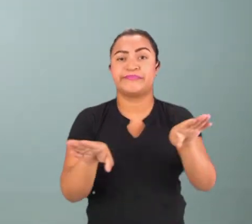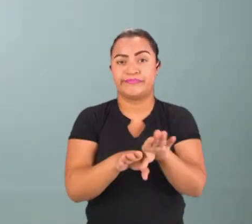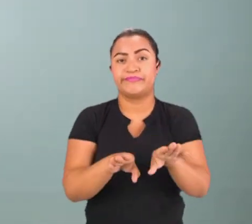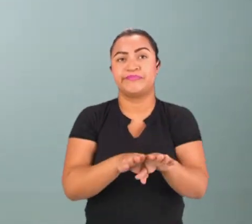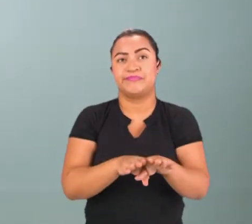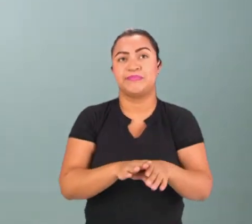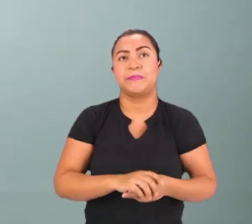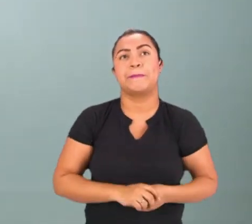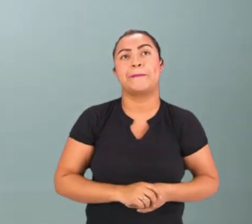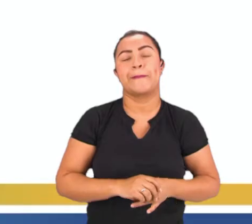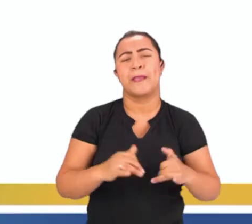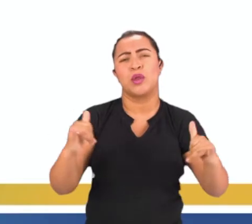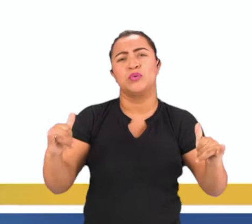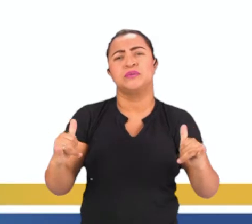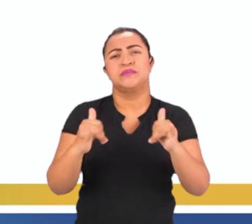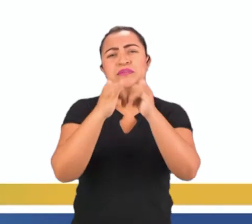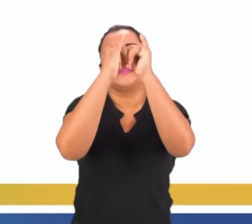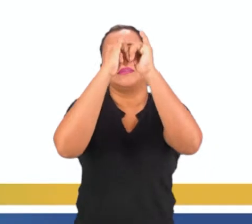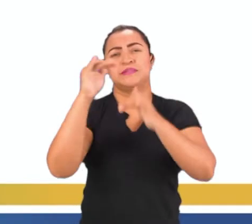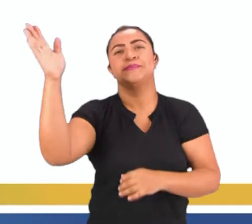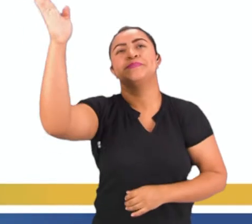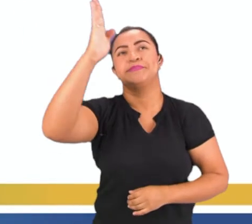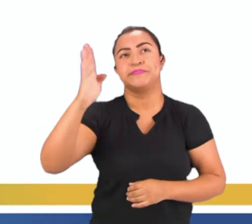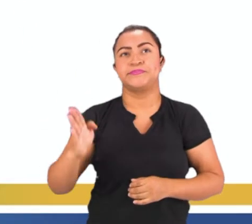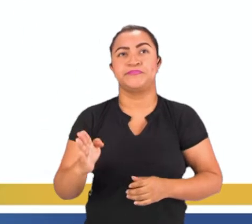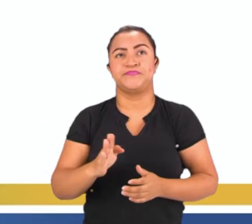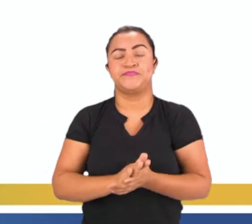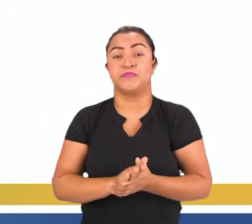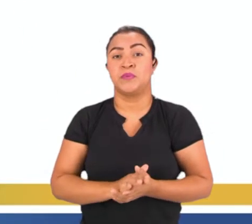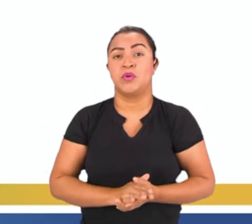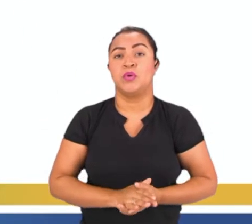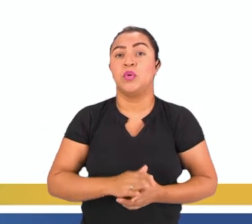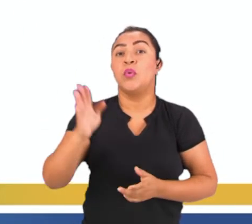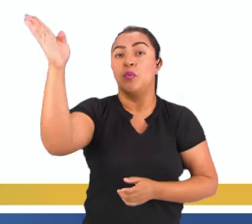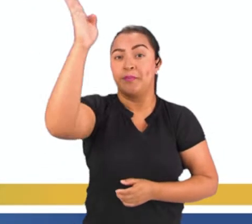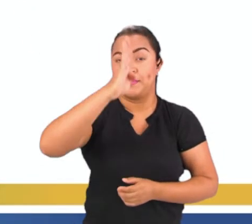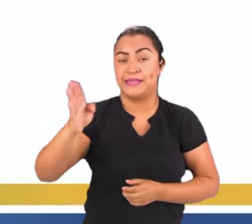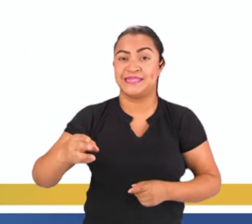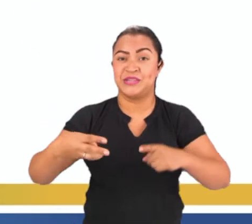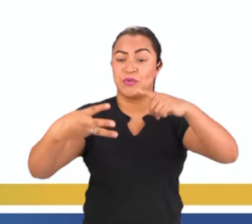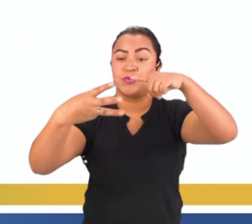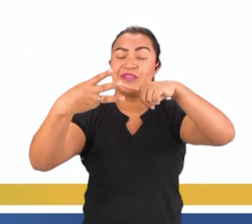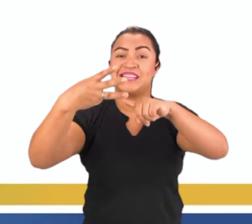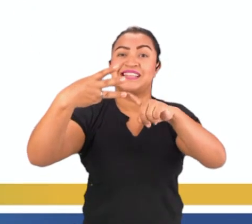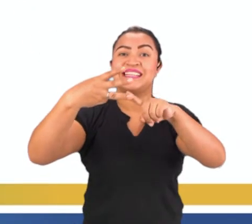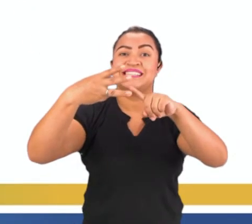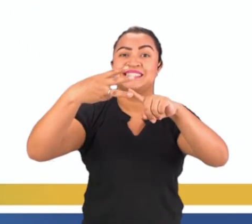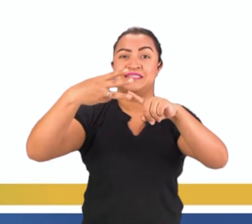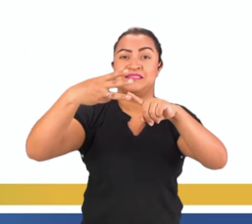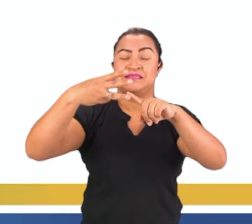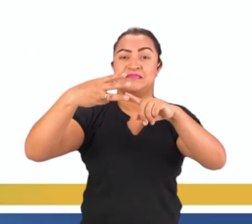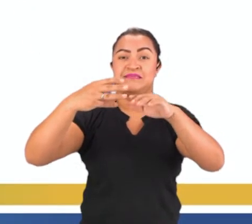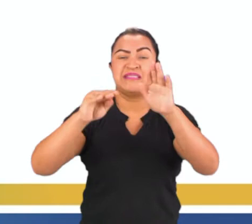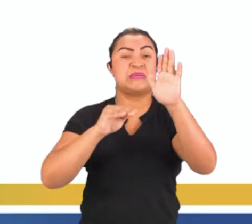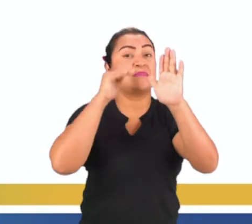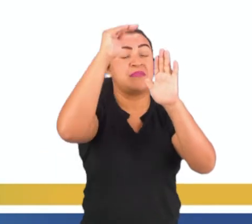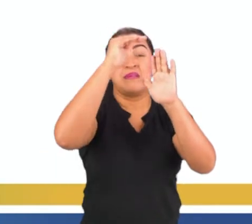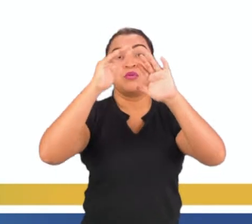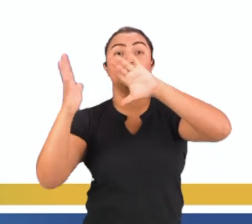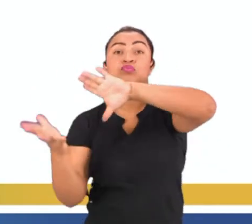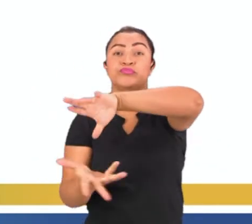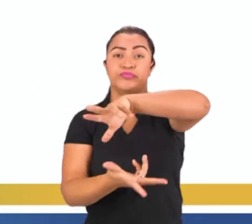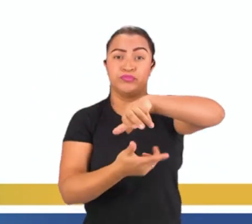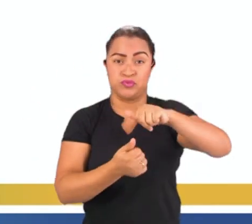Usinas hidrelétricas no Brasil. O Brasil é o terceiro maior produtor do mundo em potencial hidrelétrico,